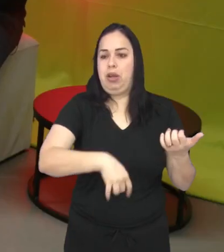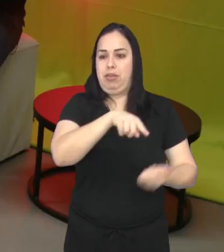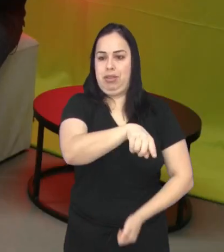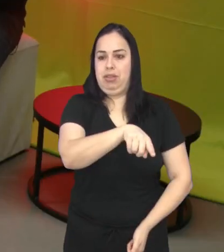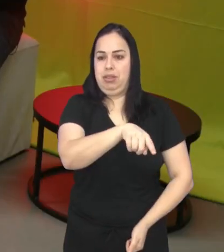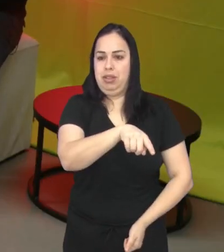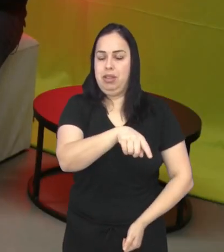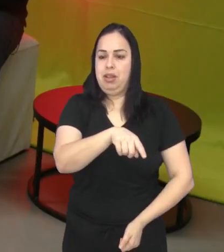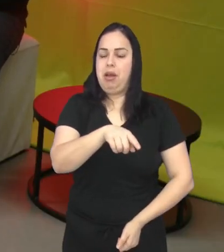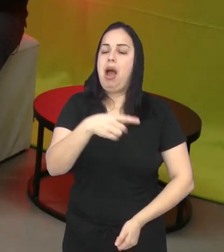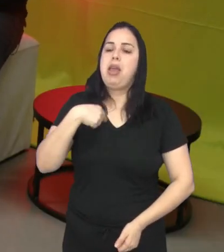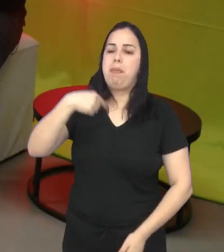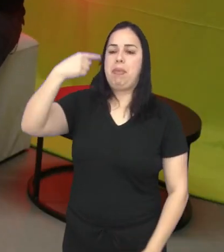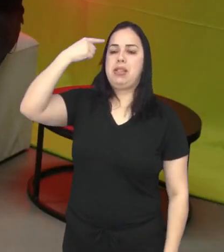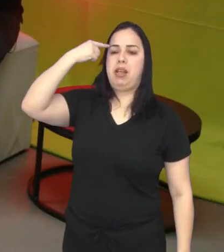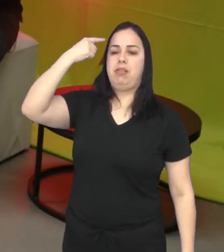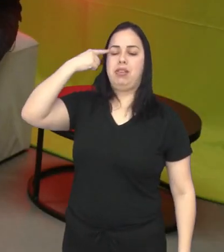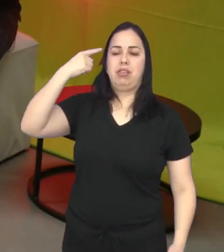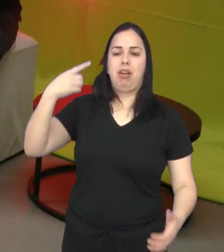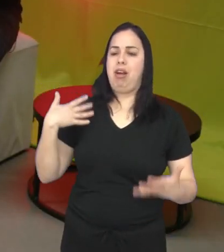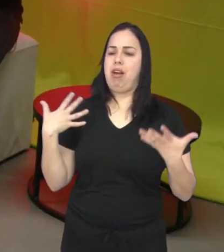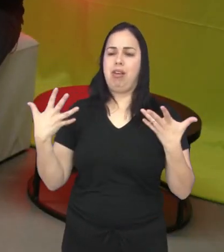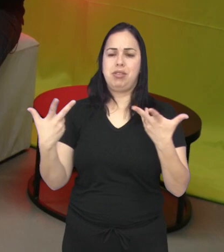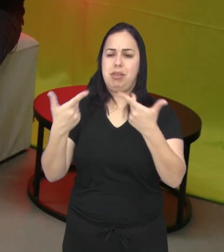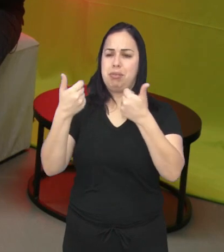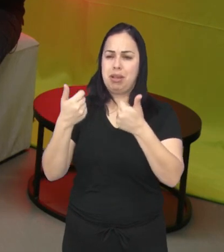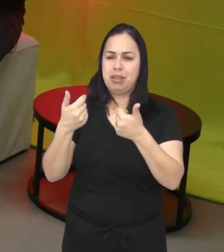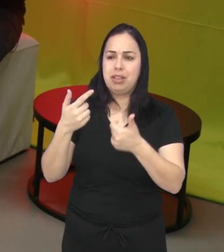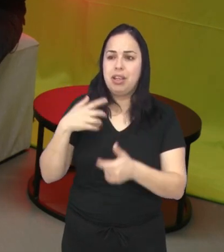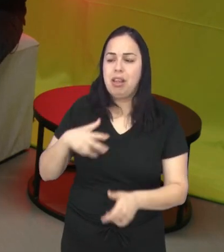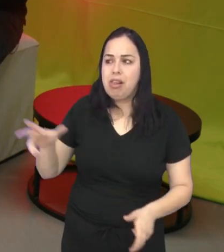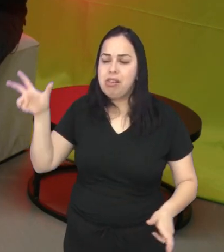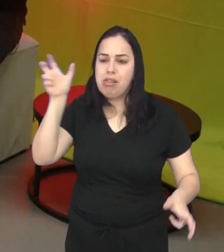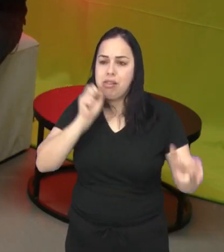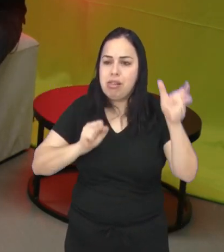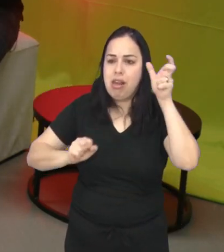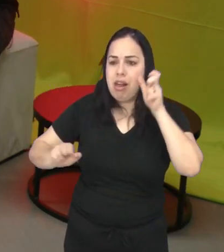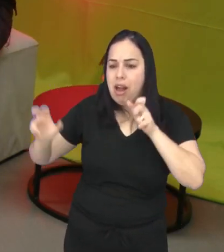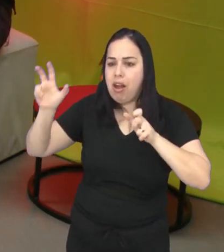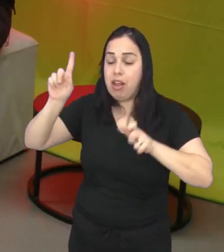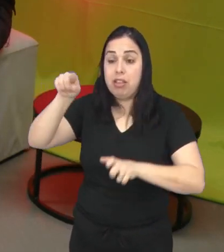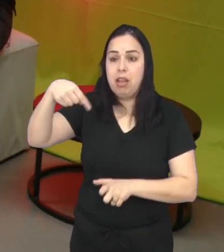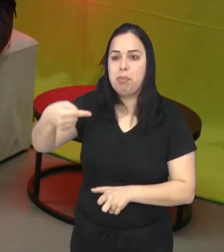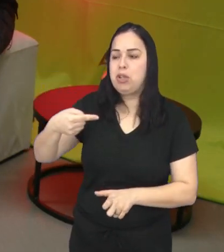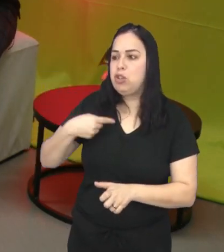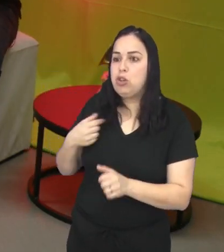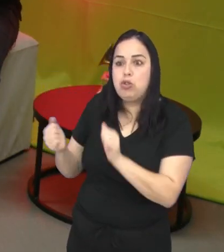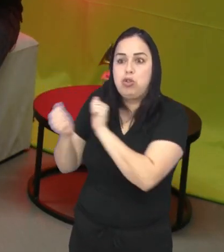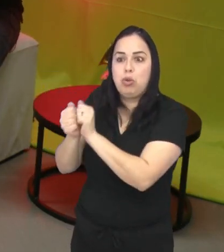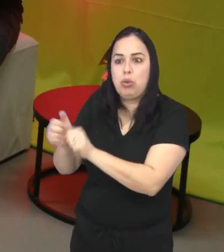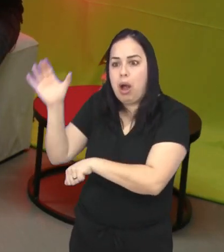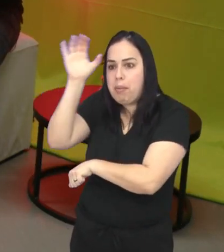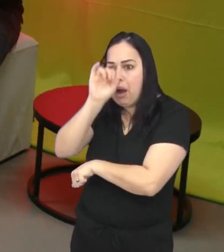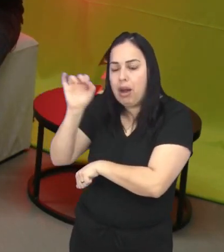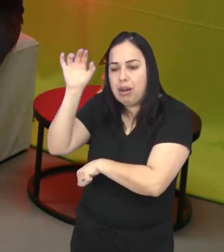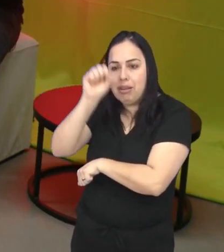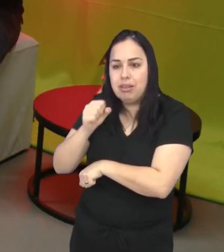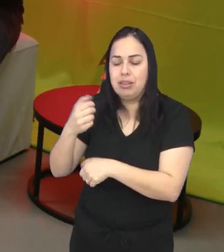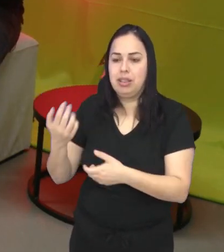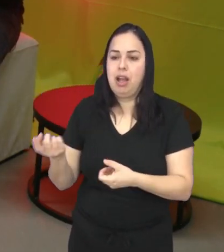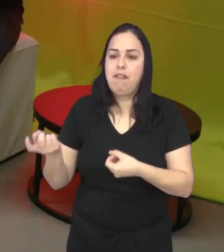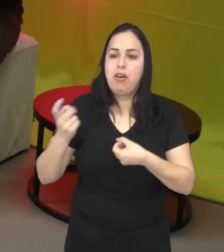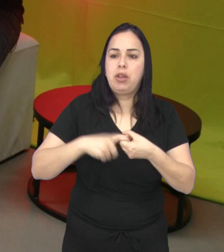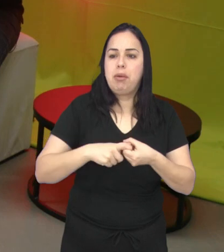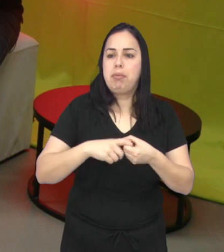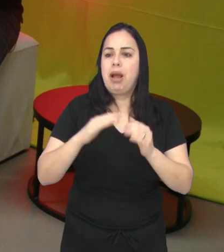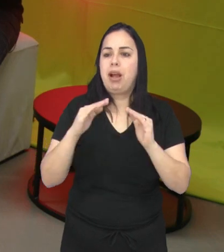tava tipo, capital do jazz, os professores maravilhosos, os caras que eu escutava nos discos, eu tava fazendo aulas com eles. E aí eu me vi na hora